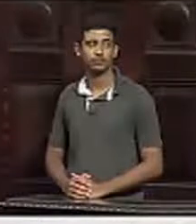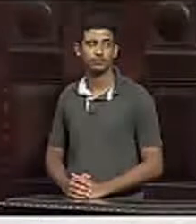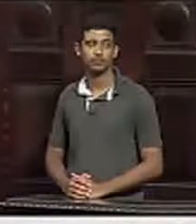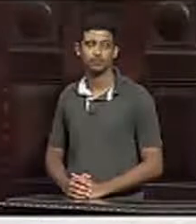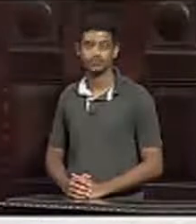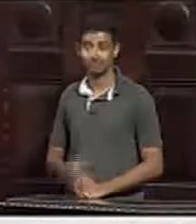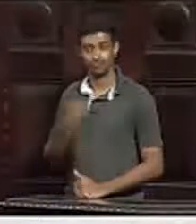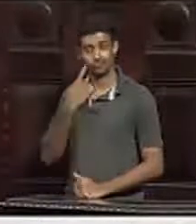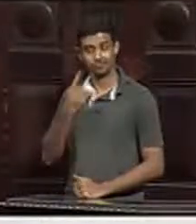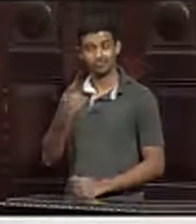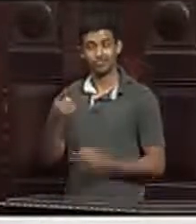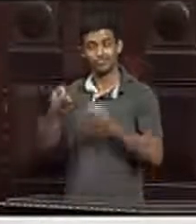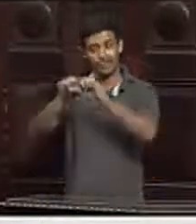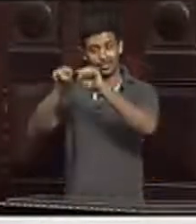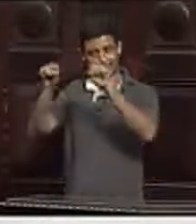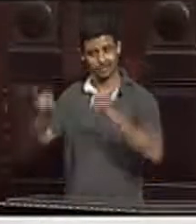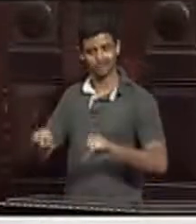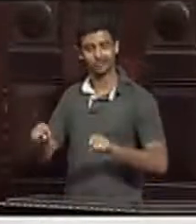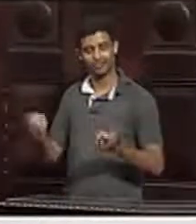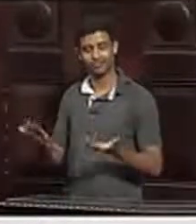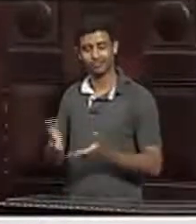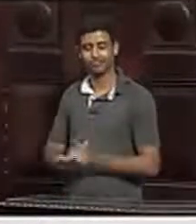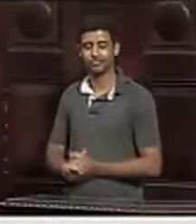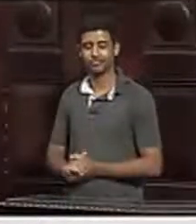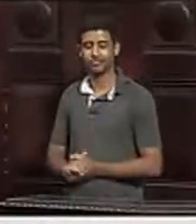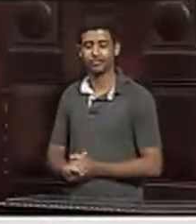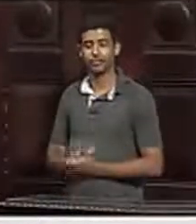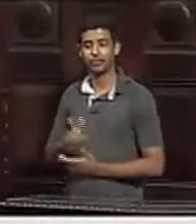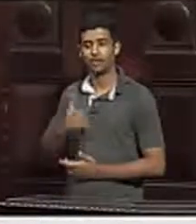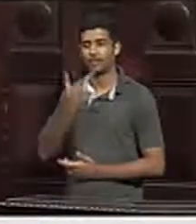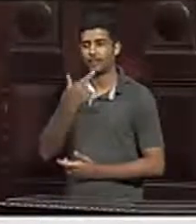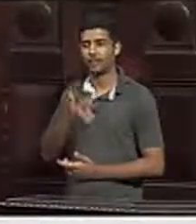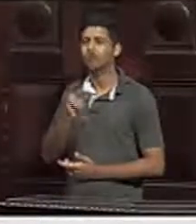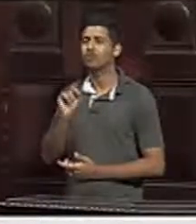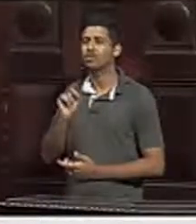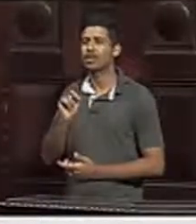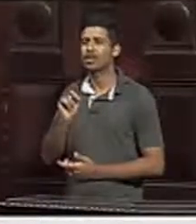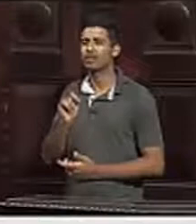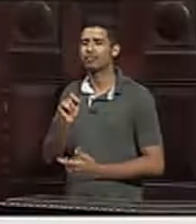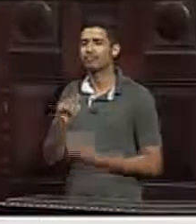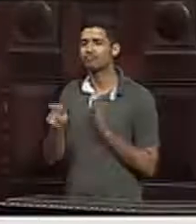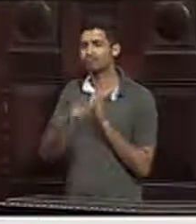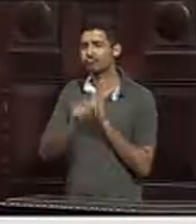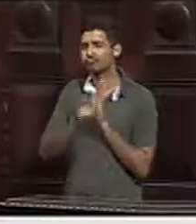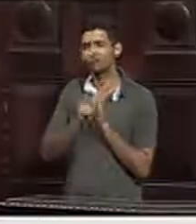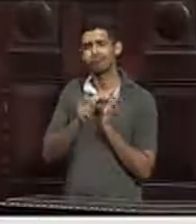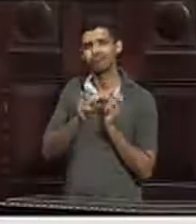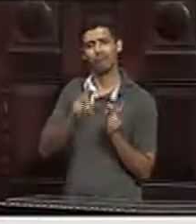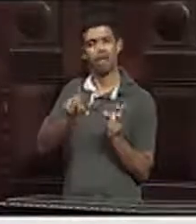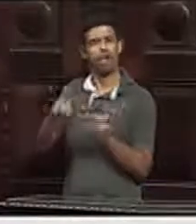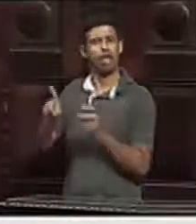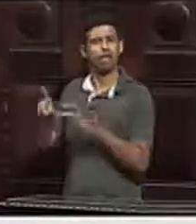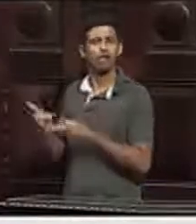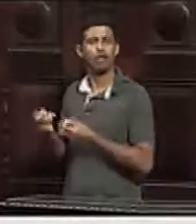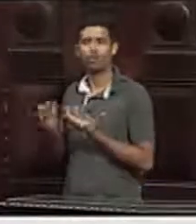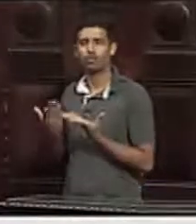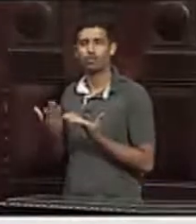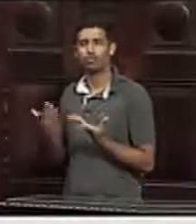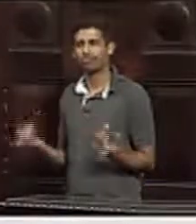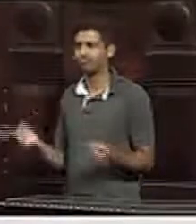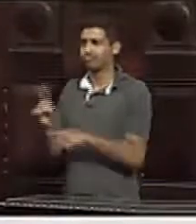desse sistema, obviamente dizendo que o tráfico de entorpecentes guarda uma vinculação com o